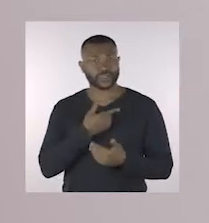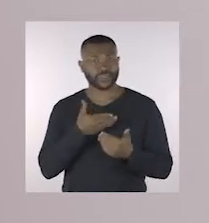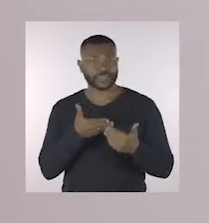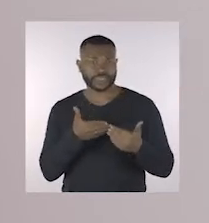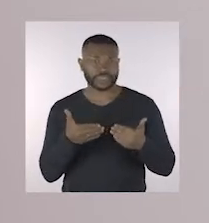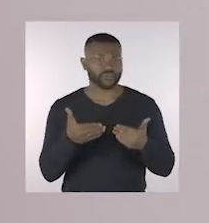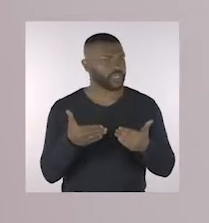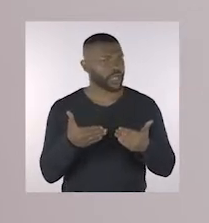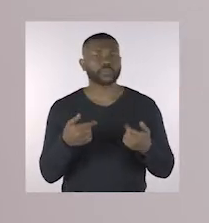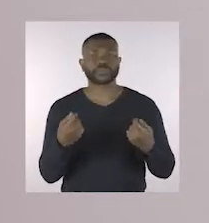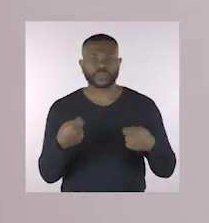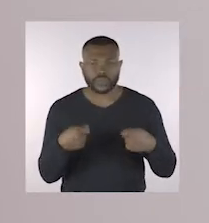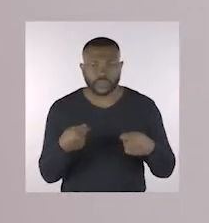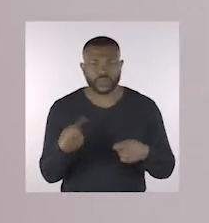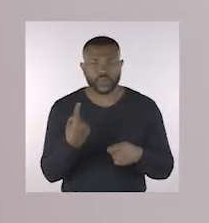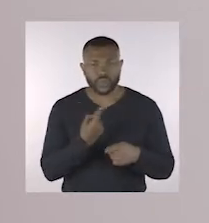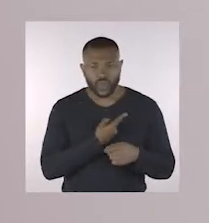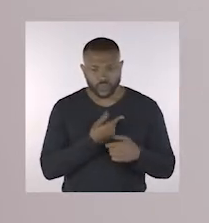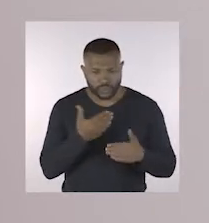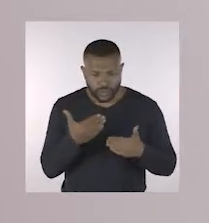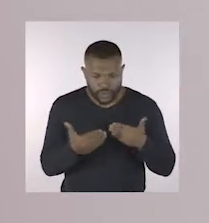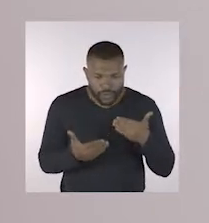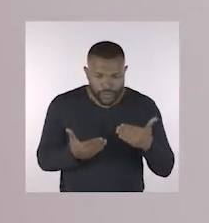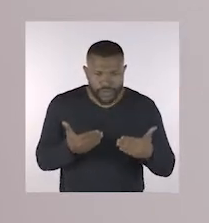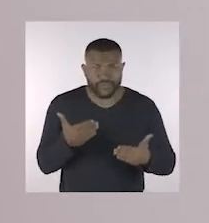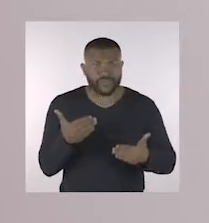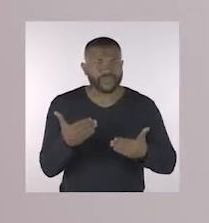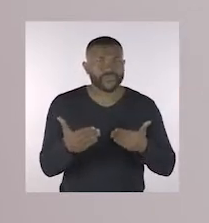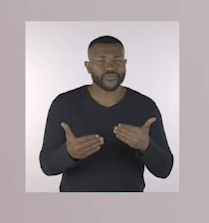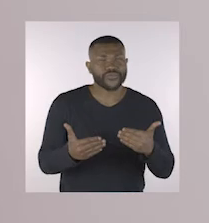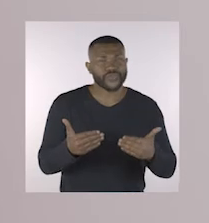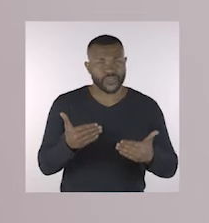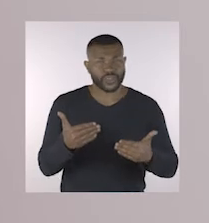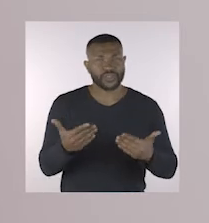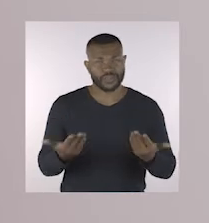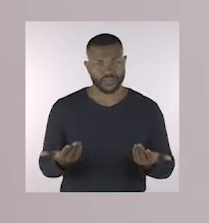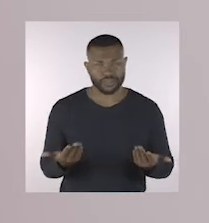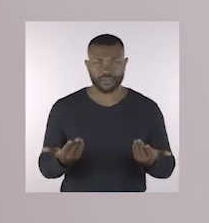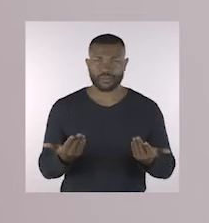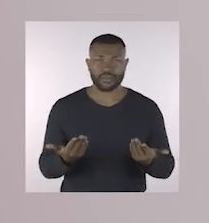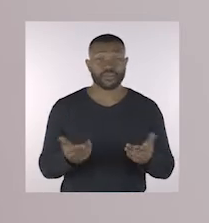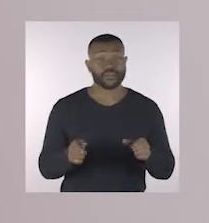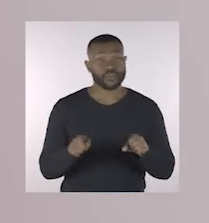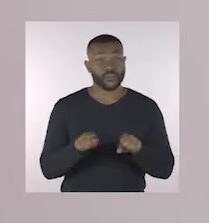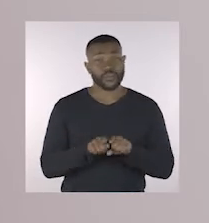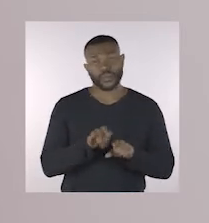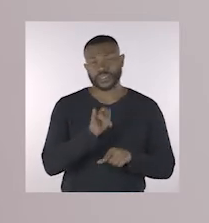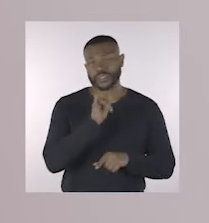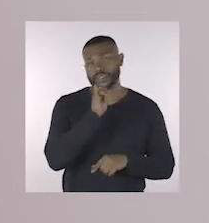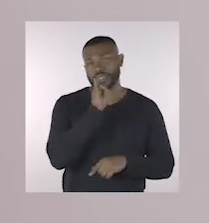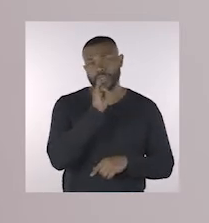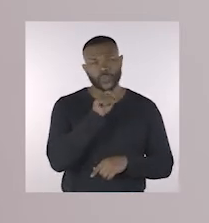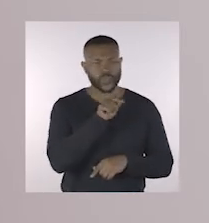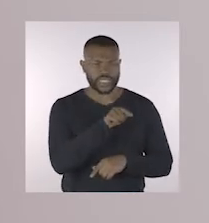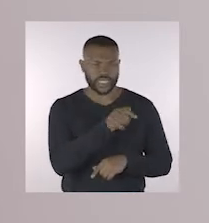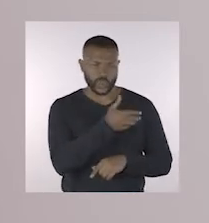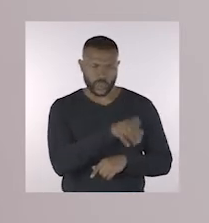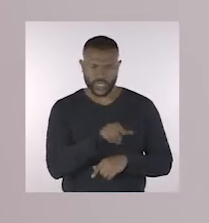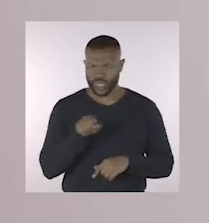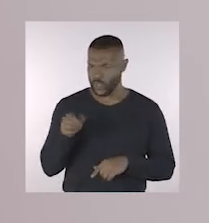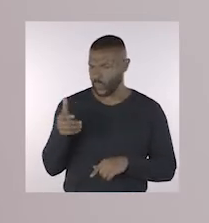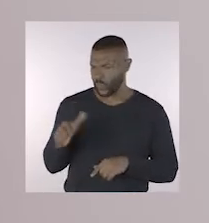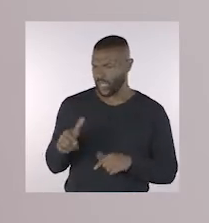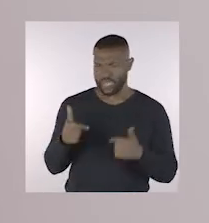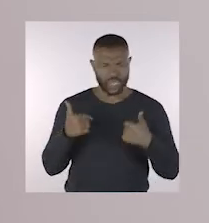atropelar a gente precisa fazer com que a gente avance né logicamente a gente não pode também falar não